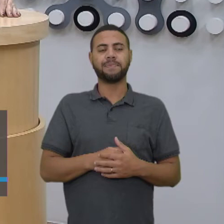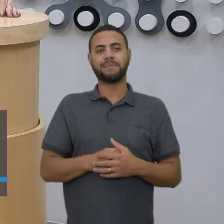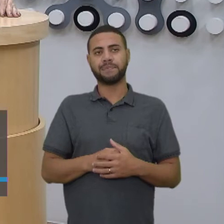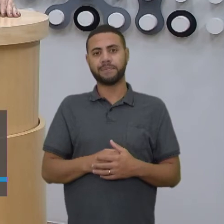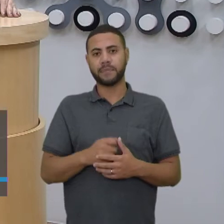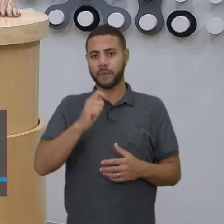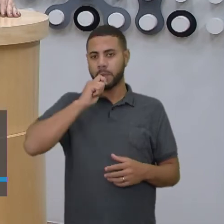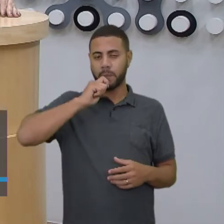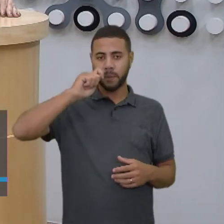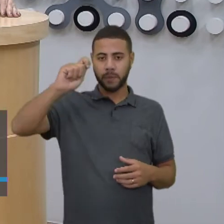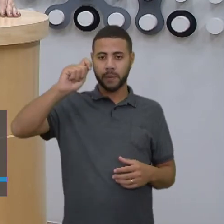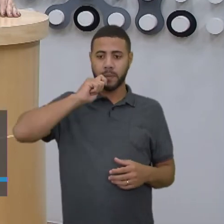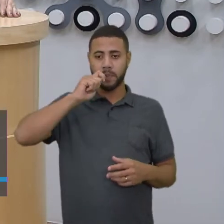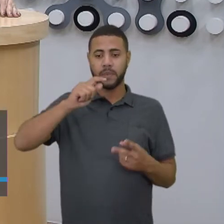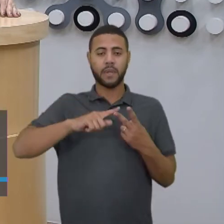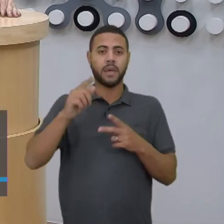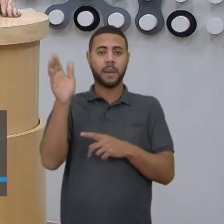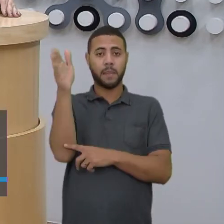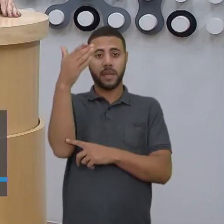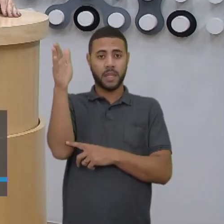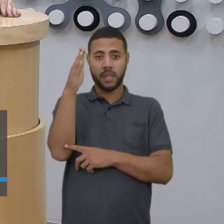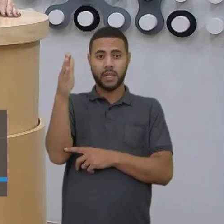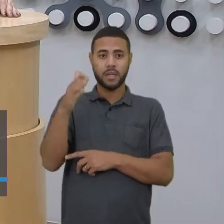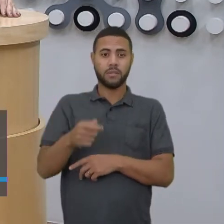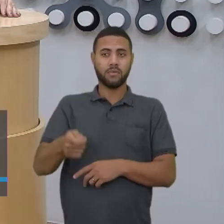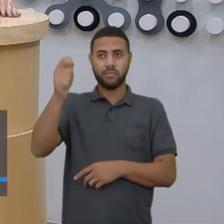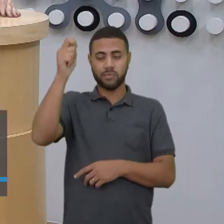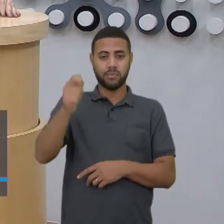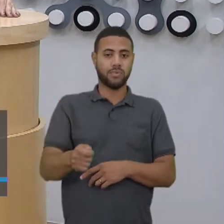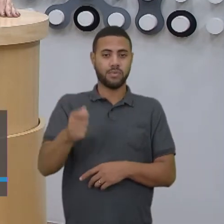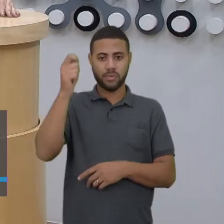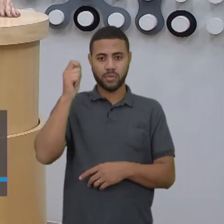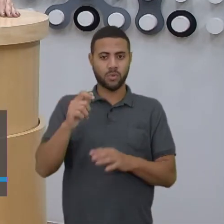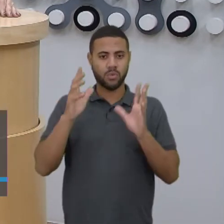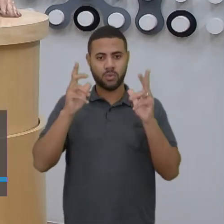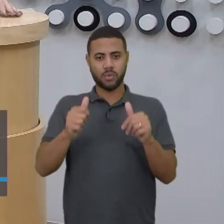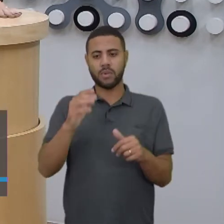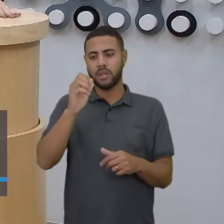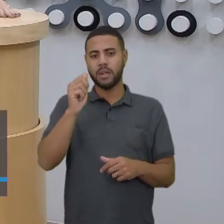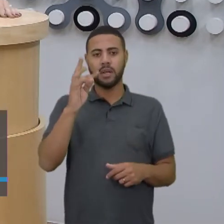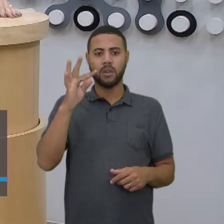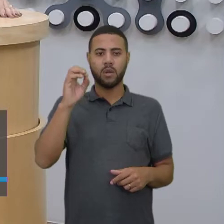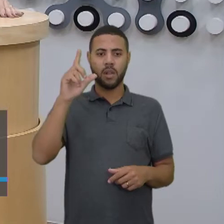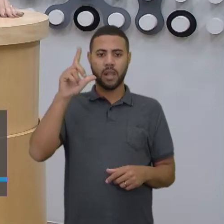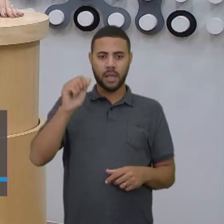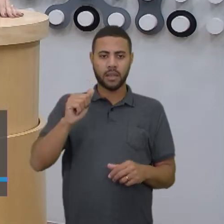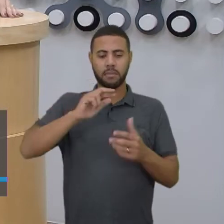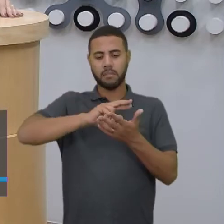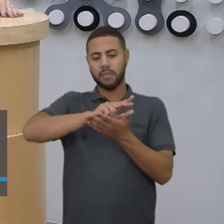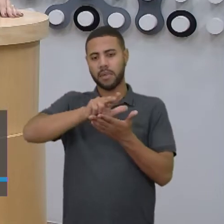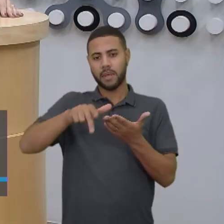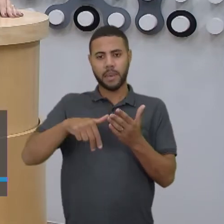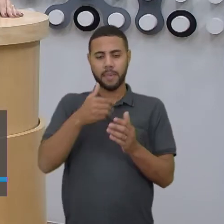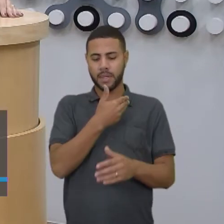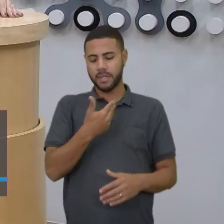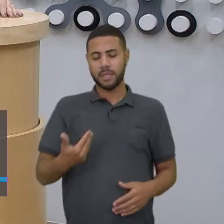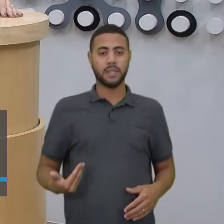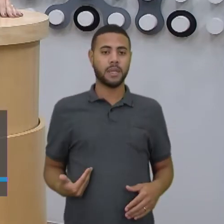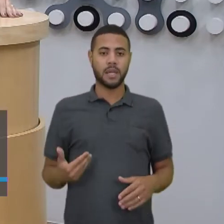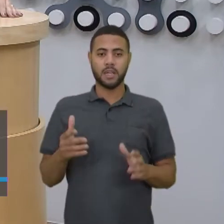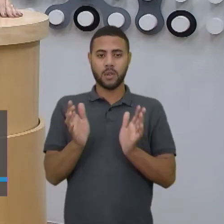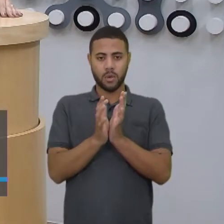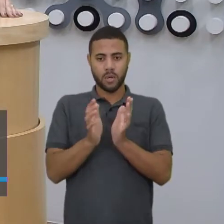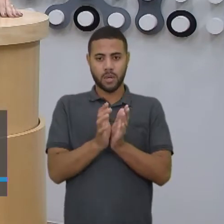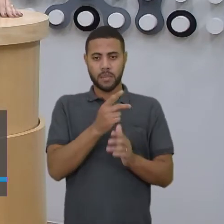como os bandeirinhas e cartolas também, pessoas que gerenciam presidentes dos